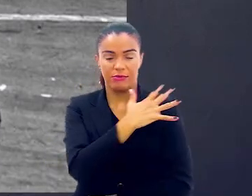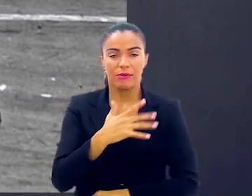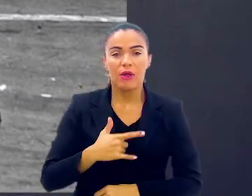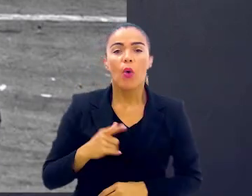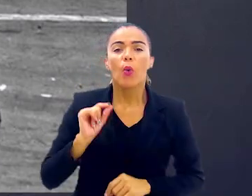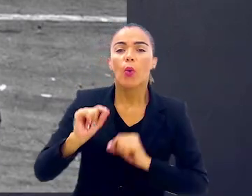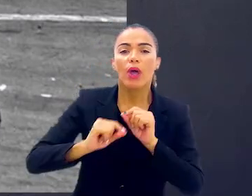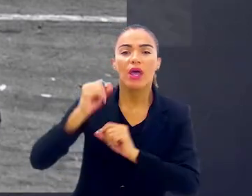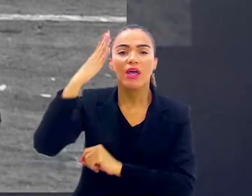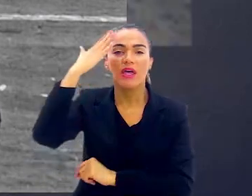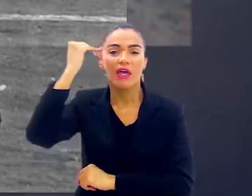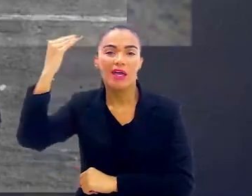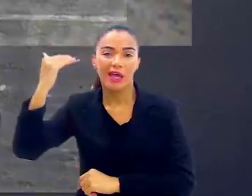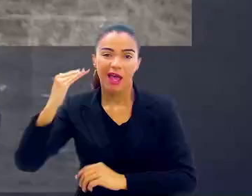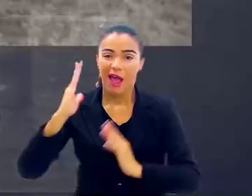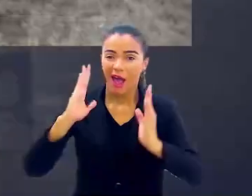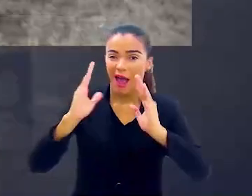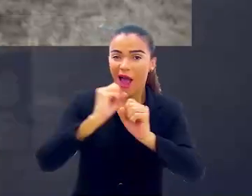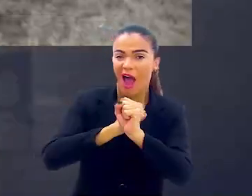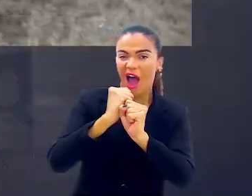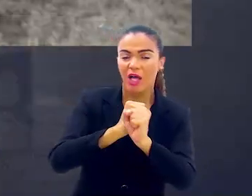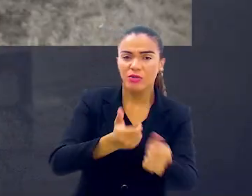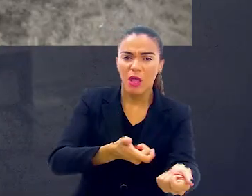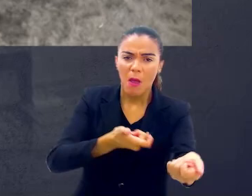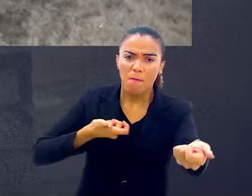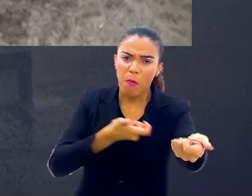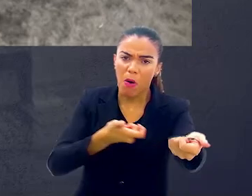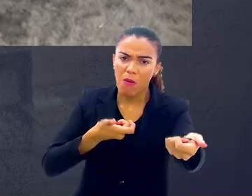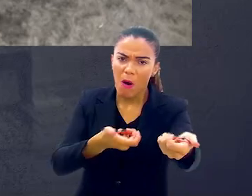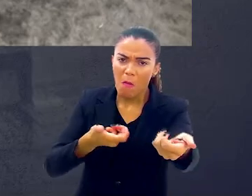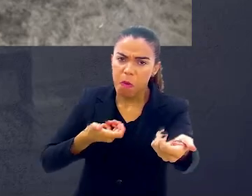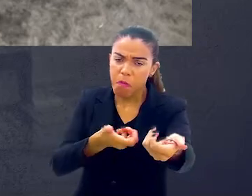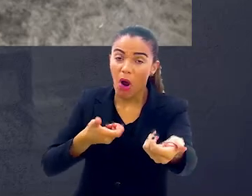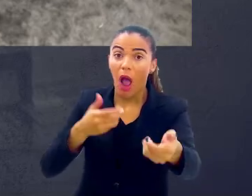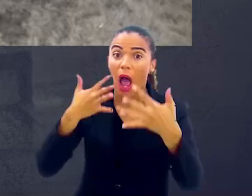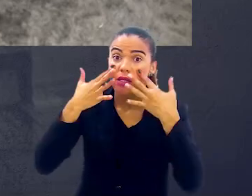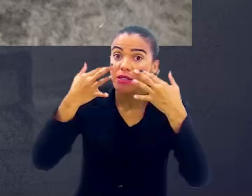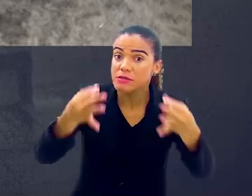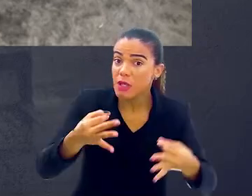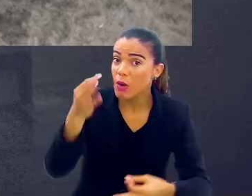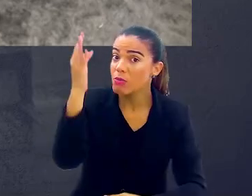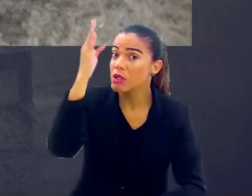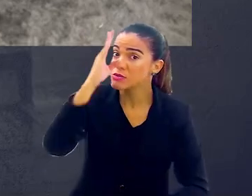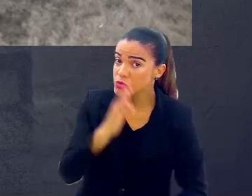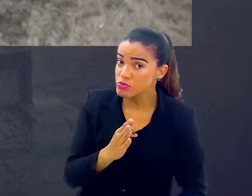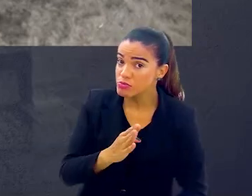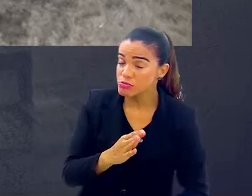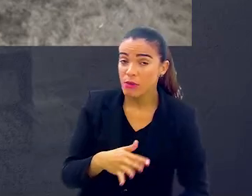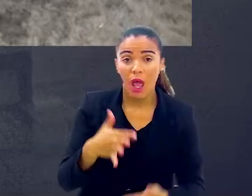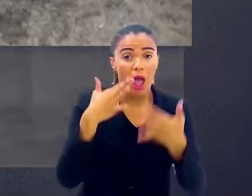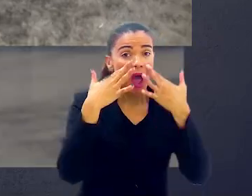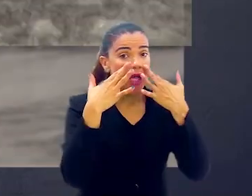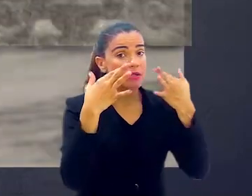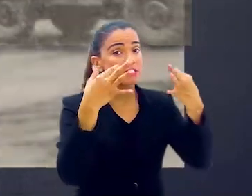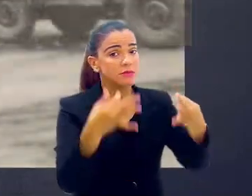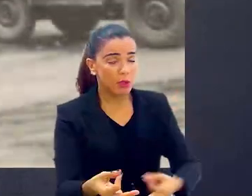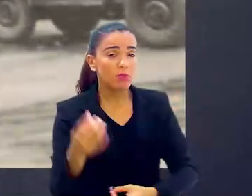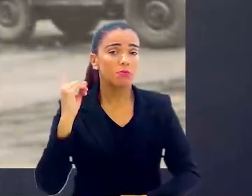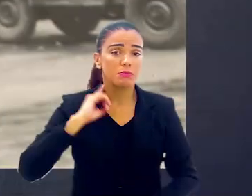que veio a ser conhecido como os Anos de Chumbo. Atenção, Brasil! Atenção,